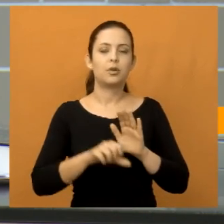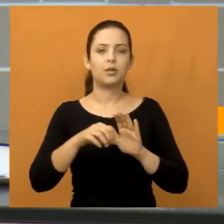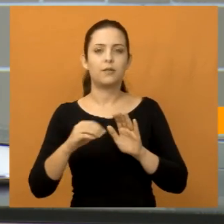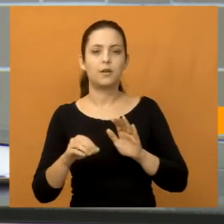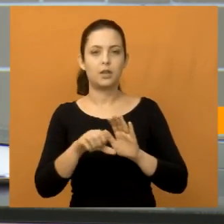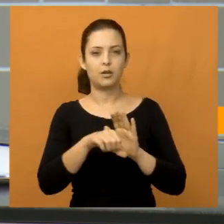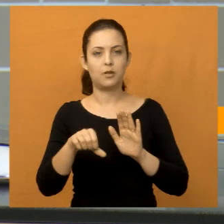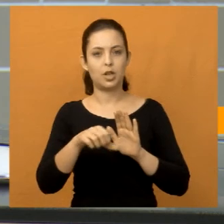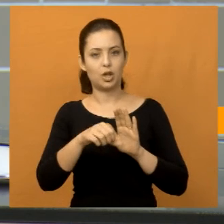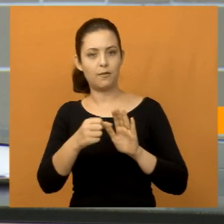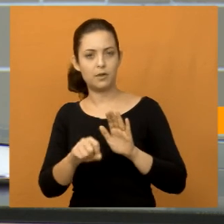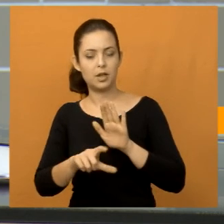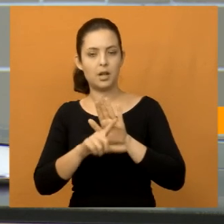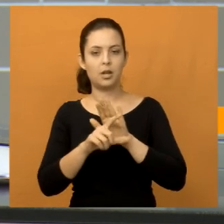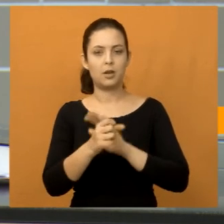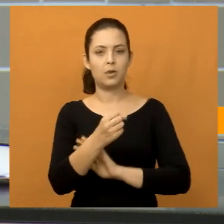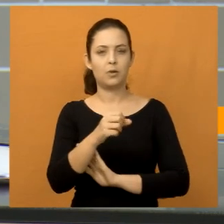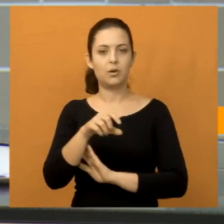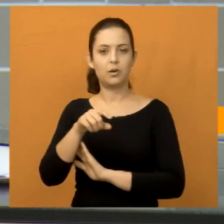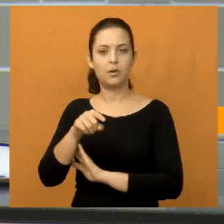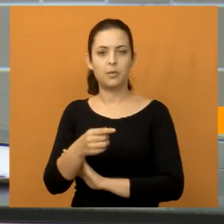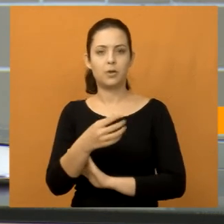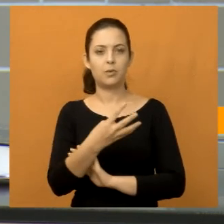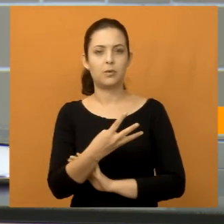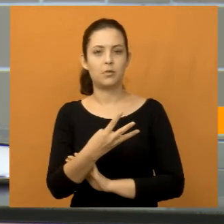98, todos da Lei nº